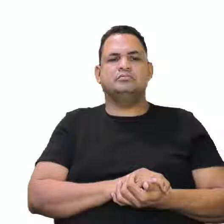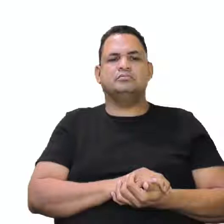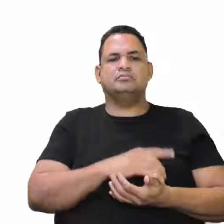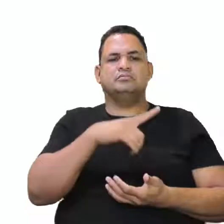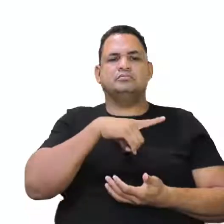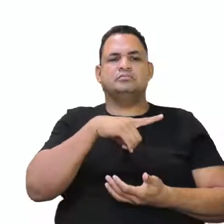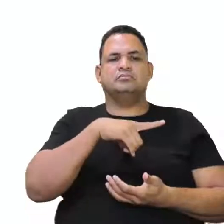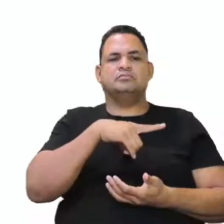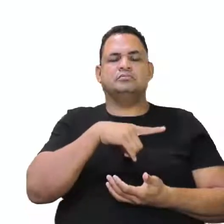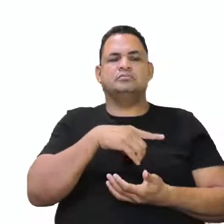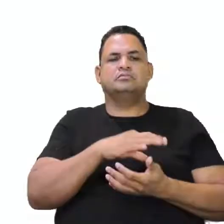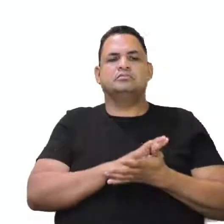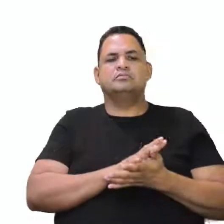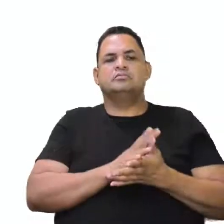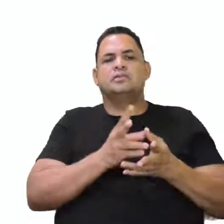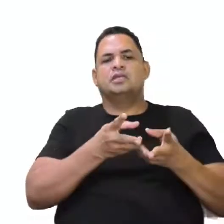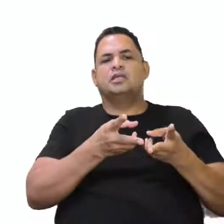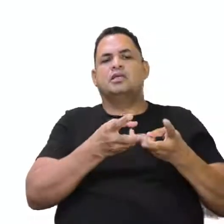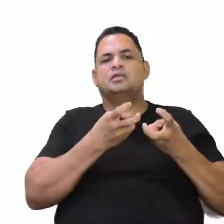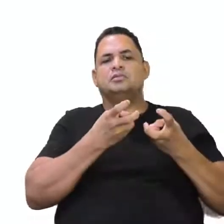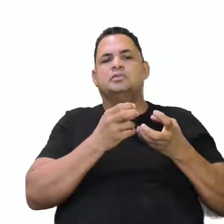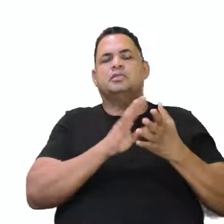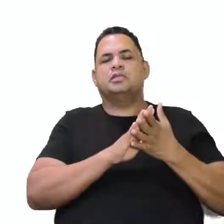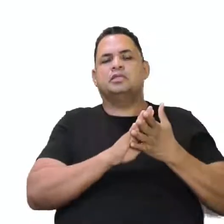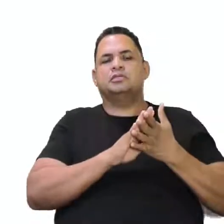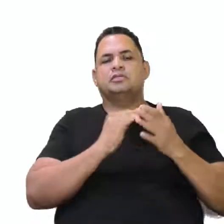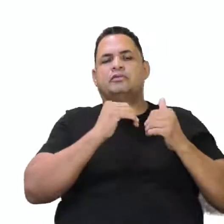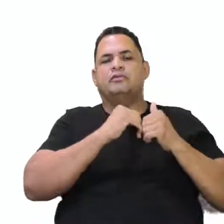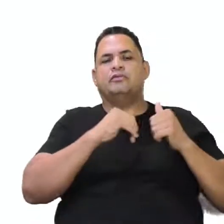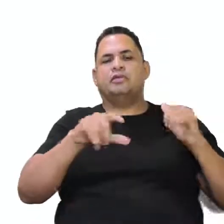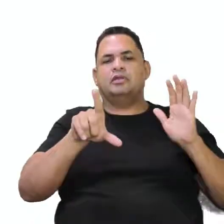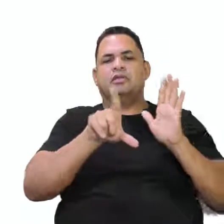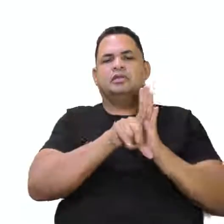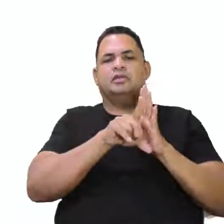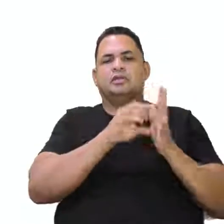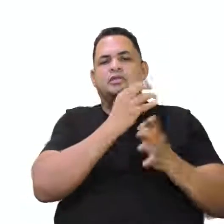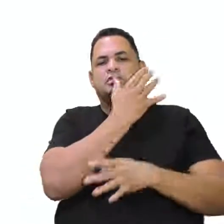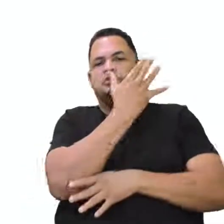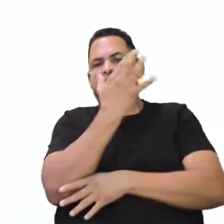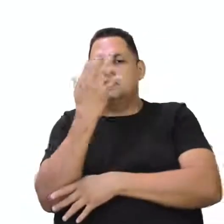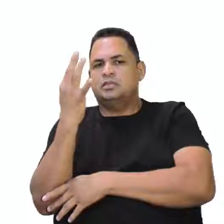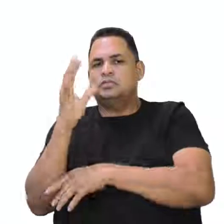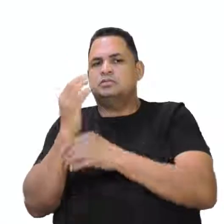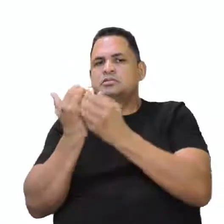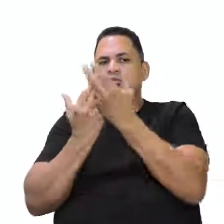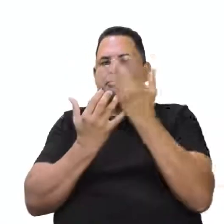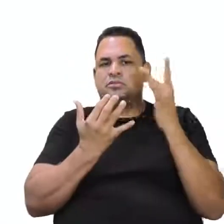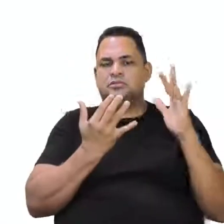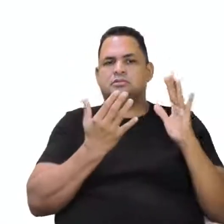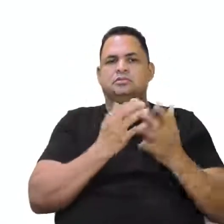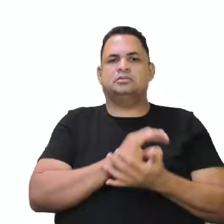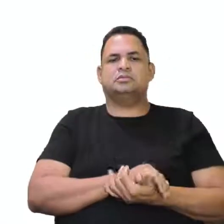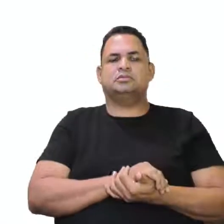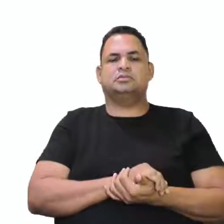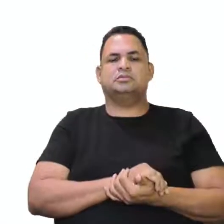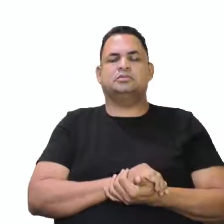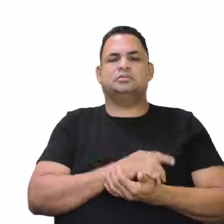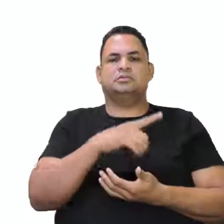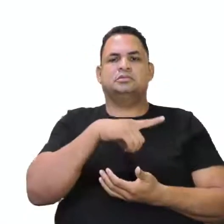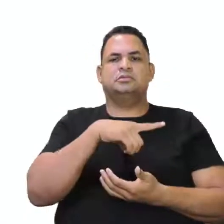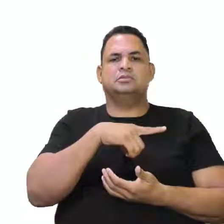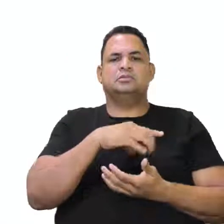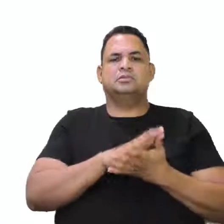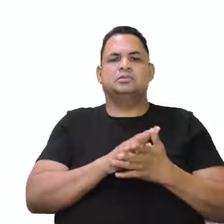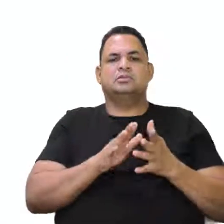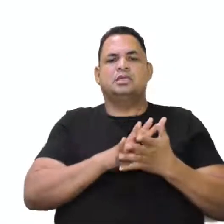Aí a gente vai entrar aqui na biopirataria de plantas, ok? Tem